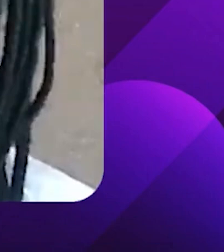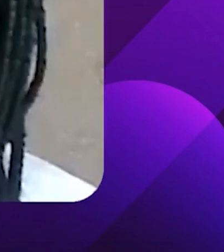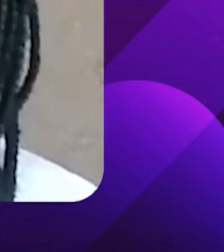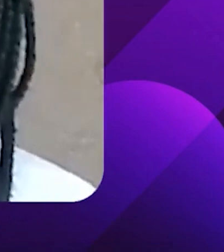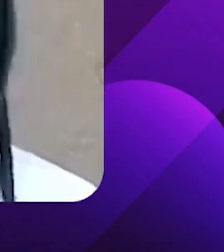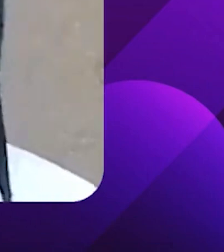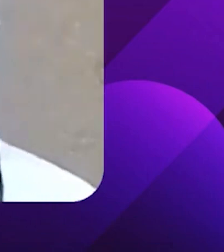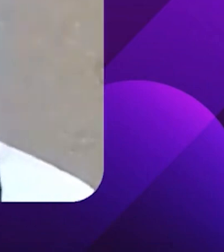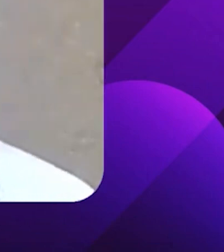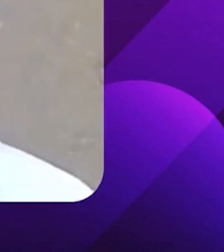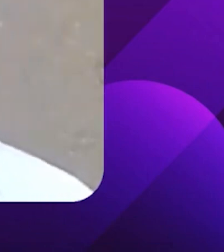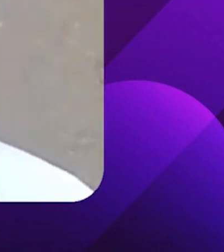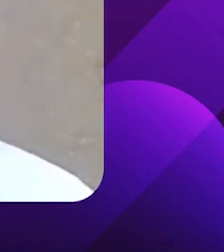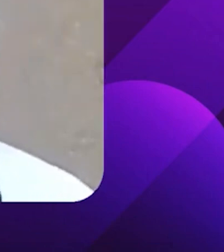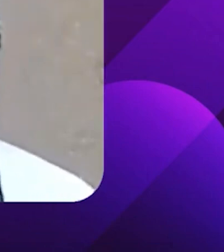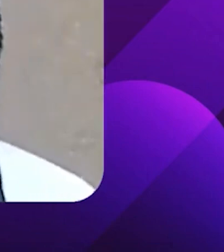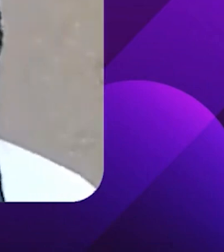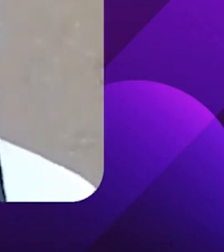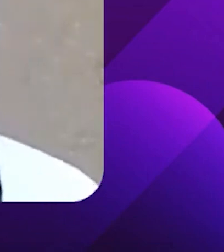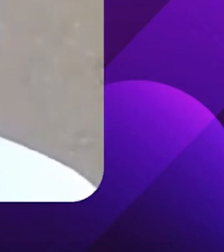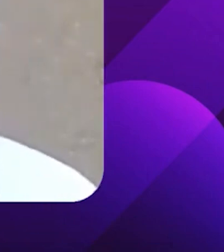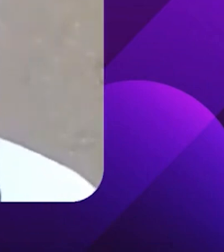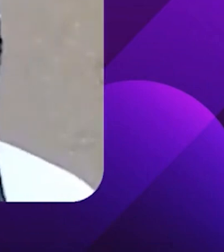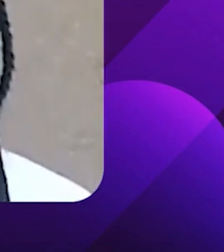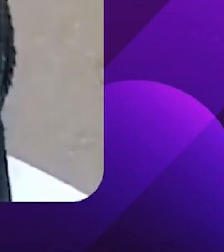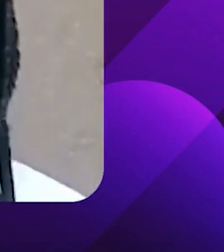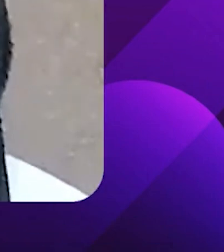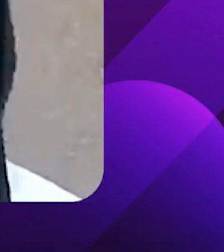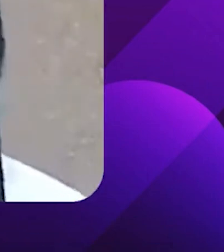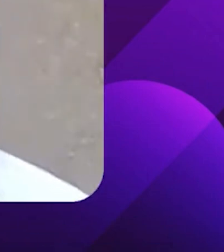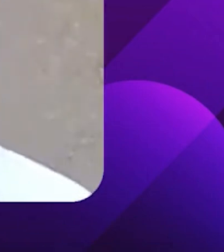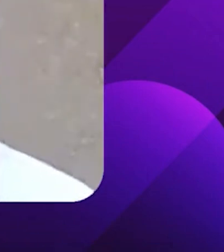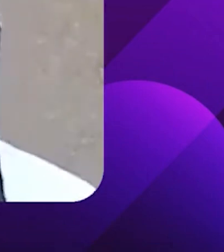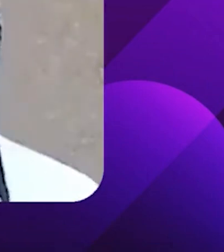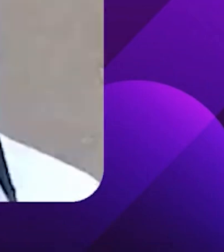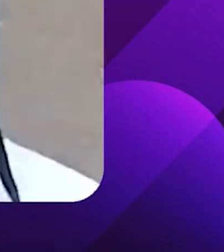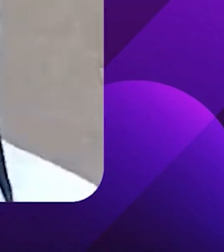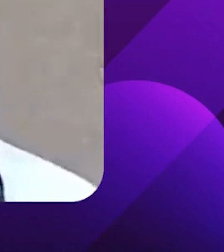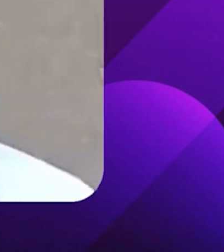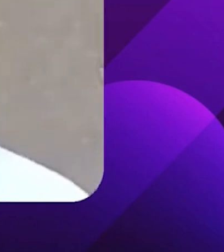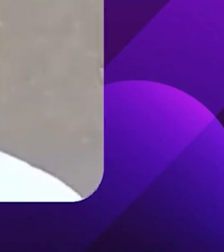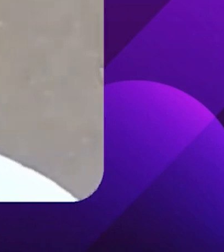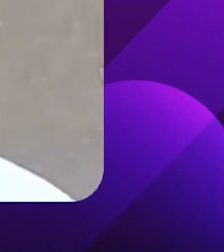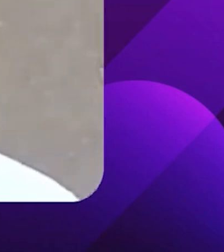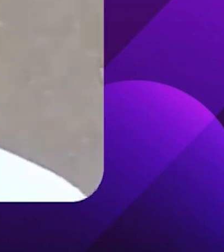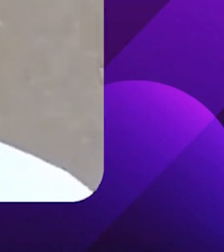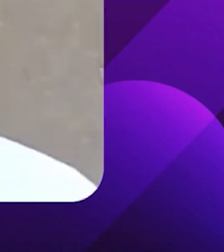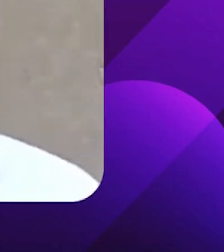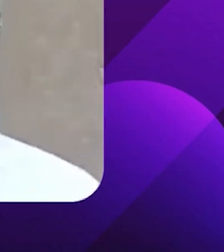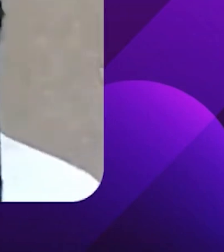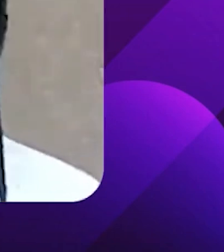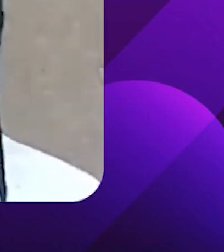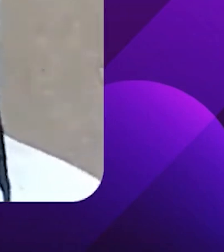esteja aqui, uma mulher de Oxum, que eu esteja aqui com o meu ofó, com a minha palavra, podendo ter organização do meu